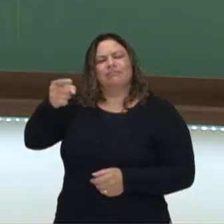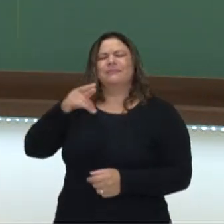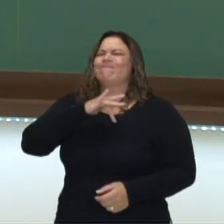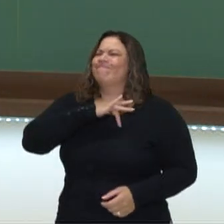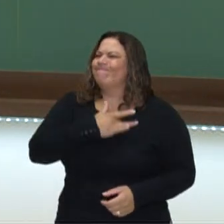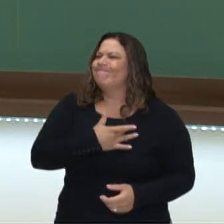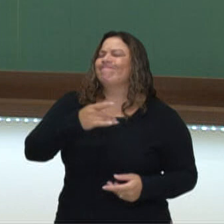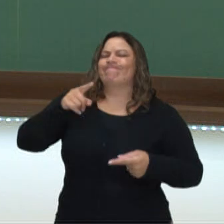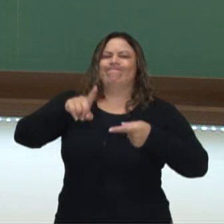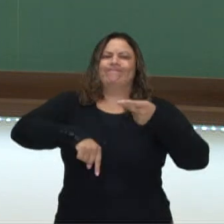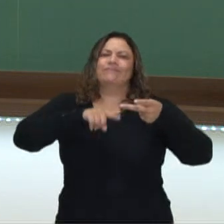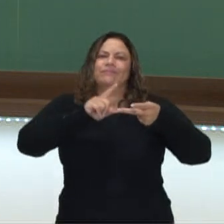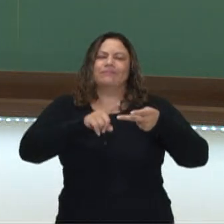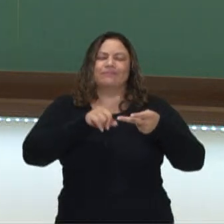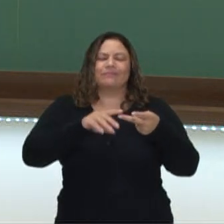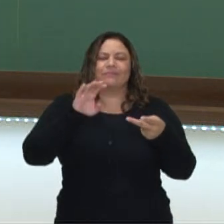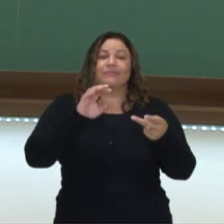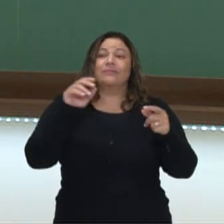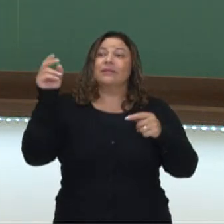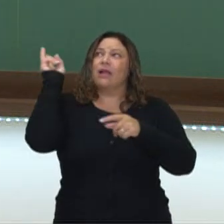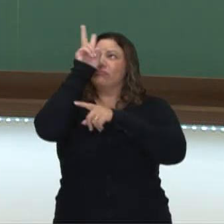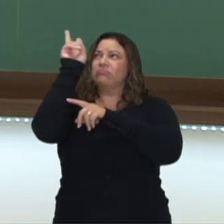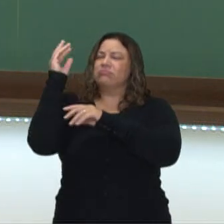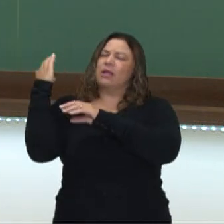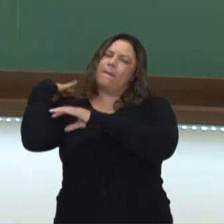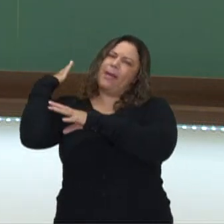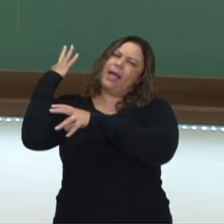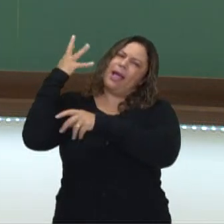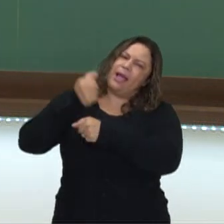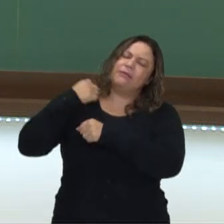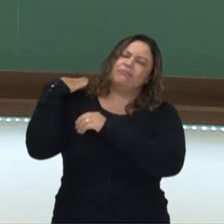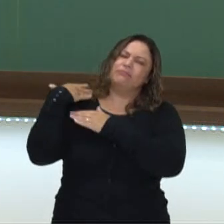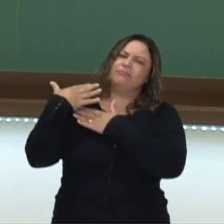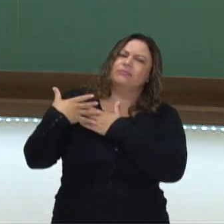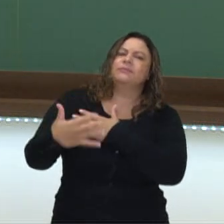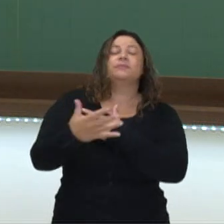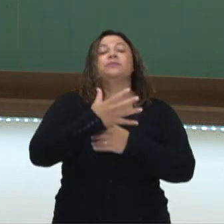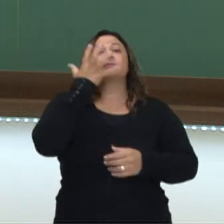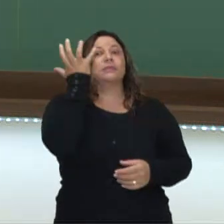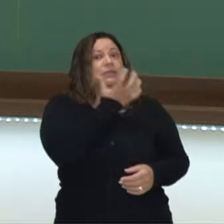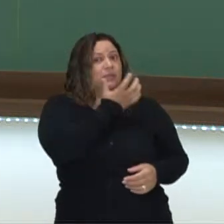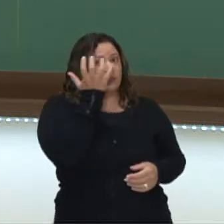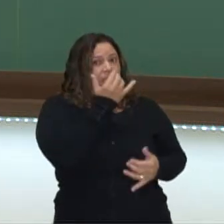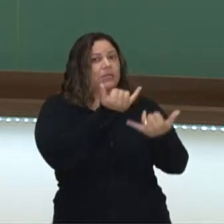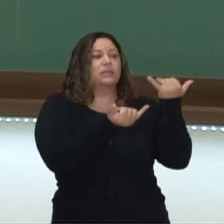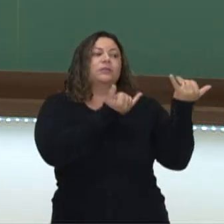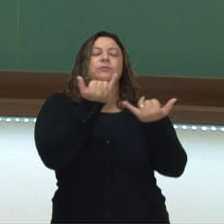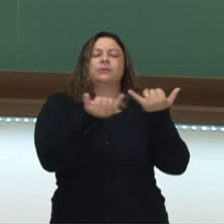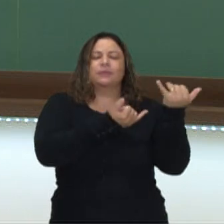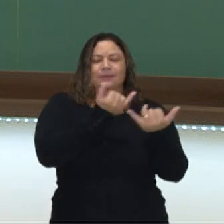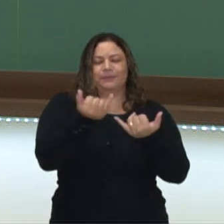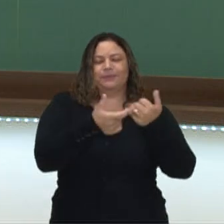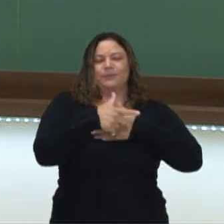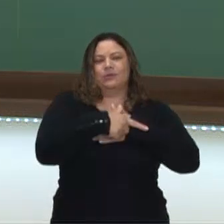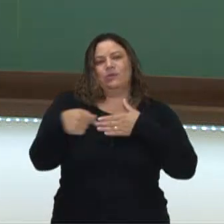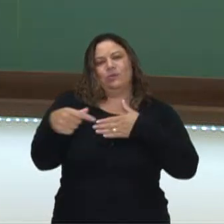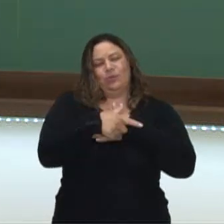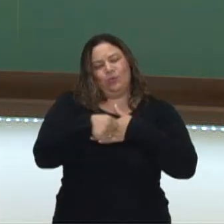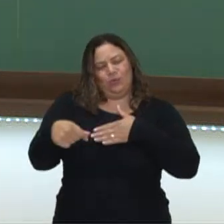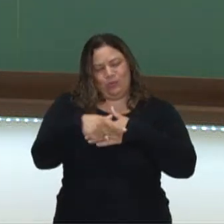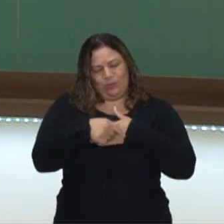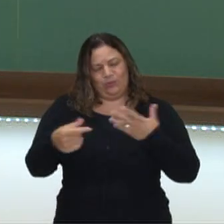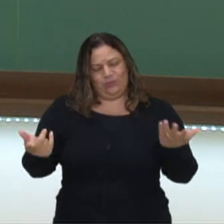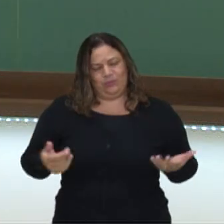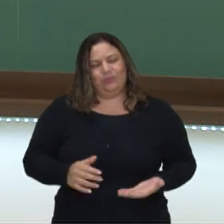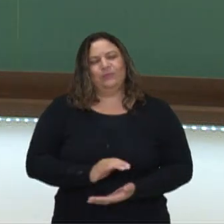coitado, e que historicamente demonstram a seriedade da brincadeira que o autor está aqui realizando